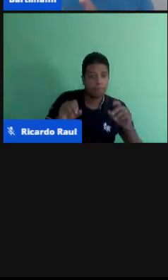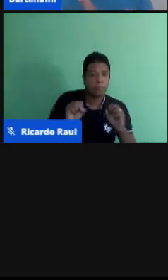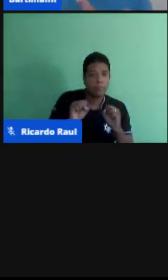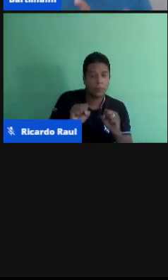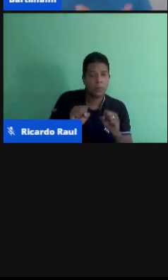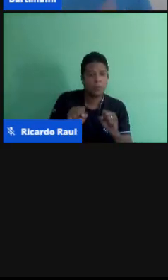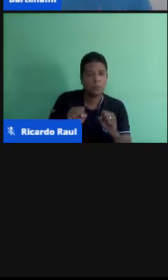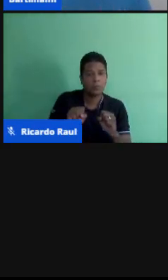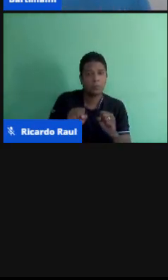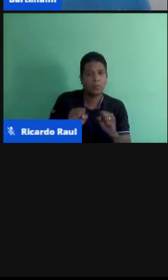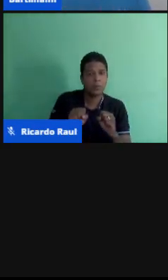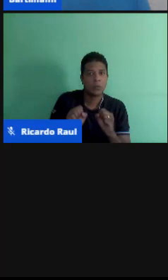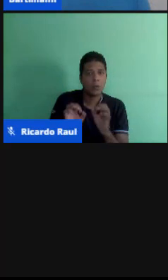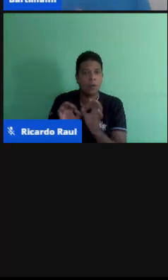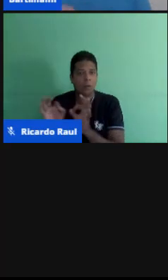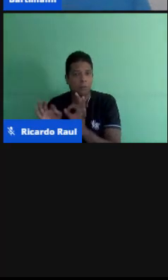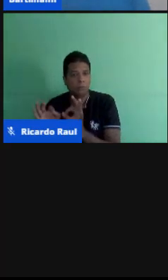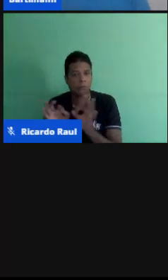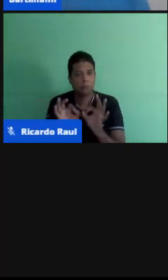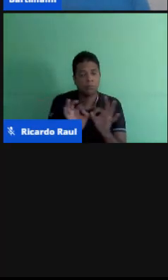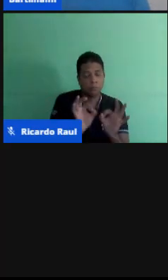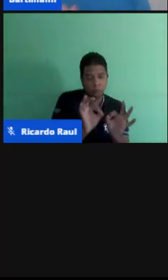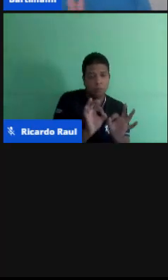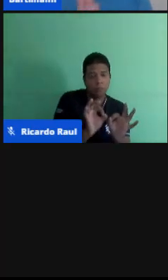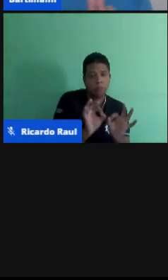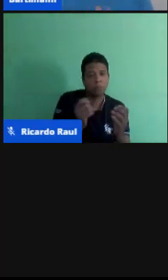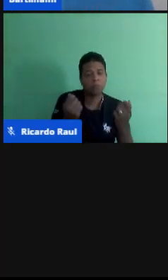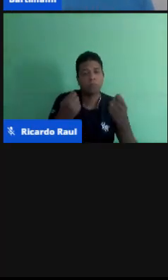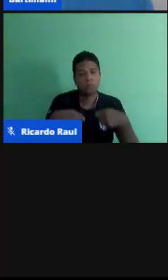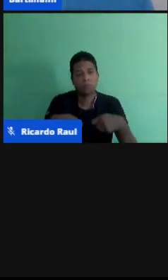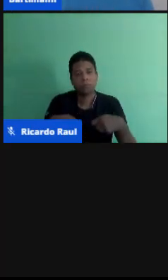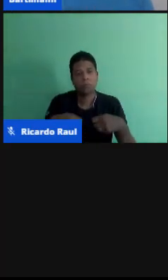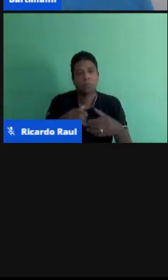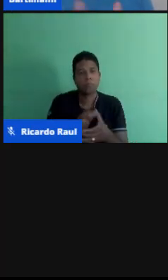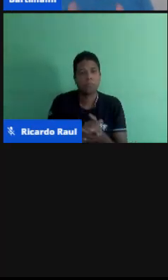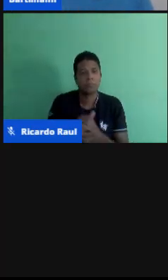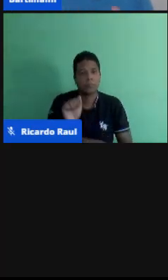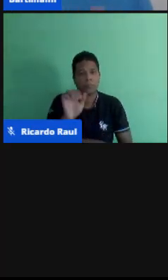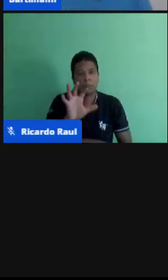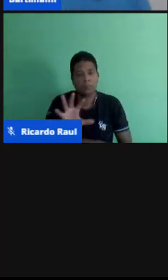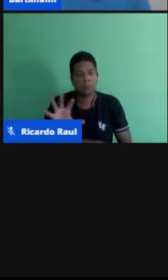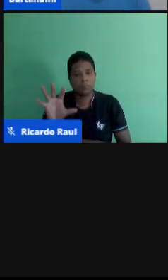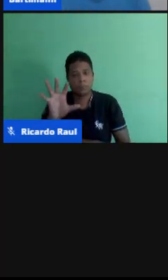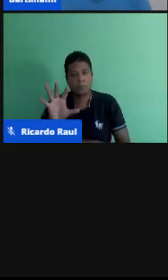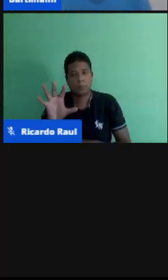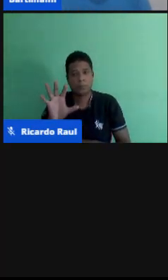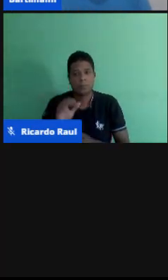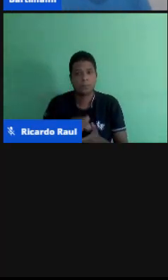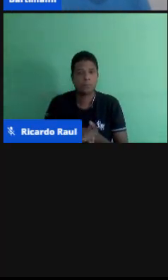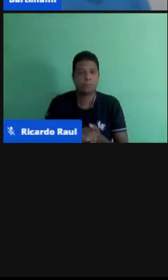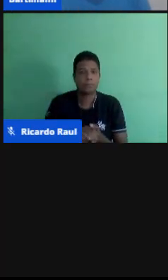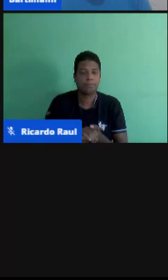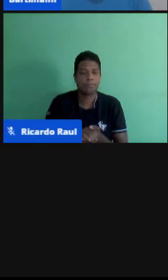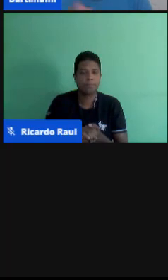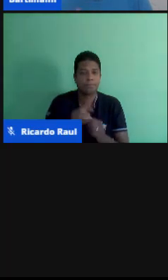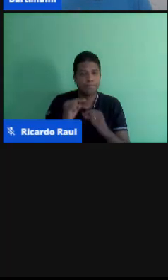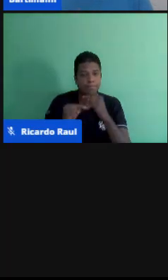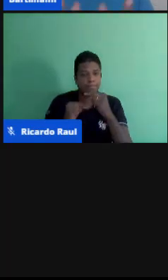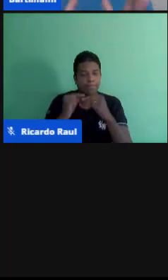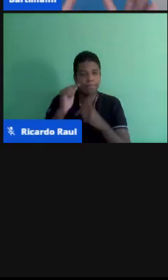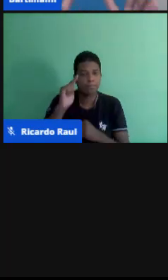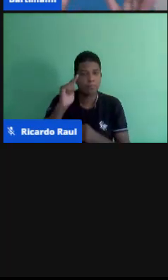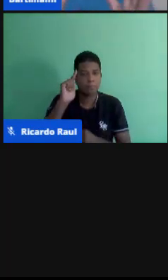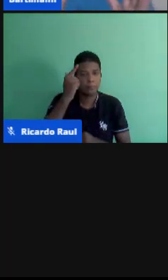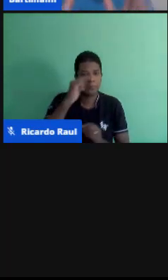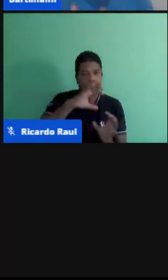com conexão e ordem. Então, você tem várias possibilidades a partir do MAP Biomas para o desenvolvimento do raciocínio geográfico.